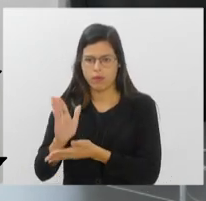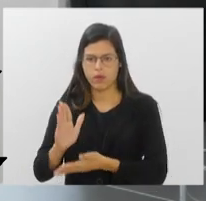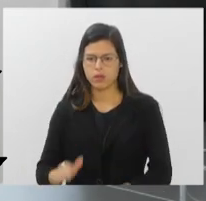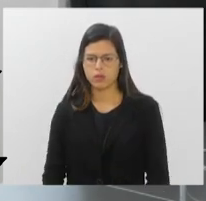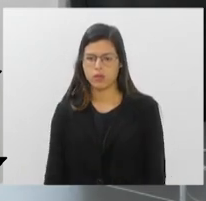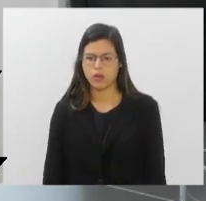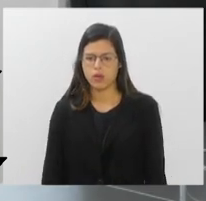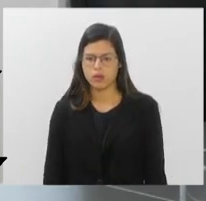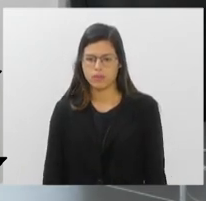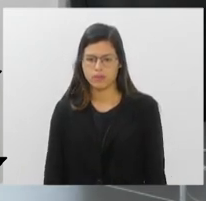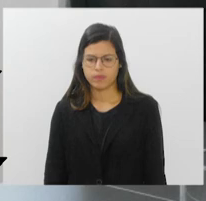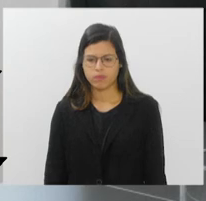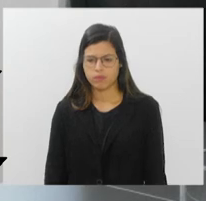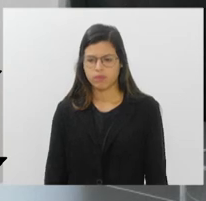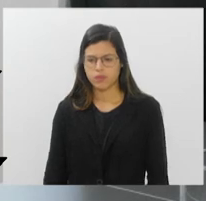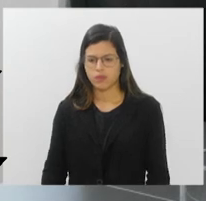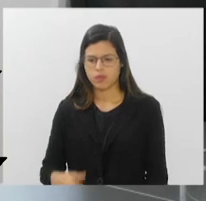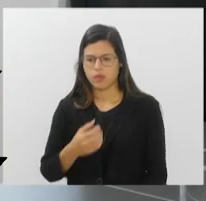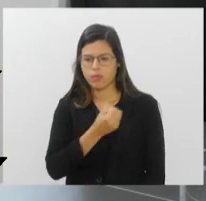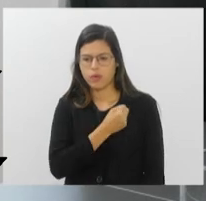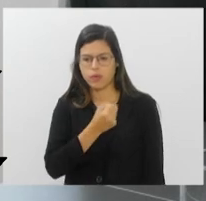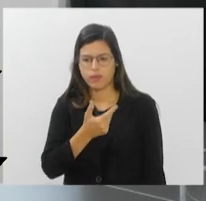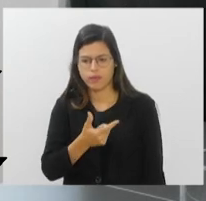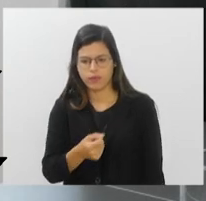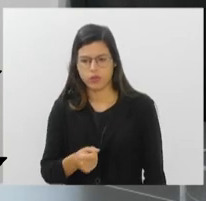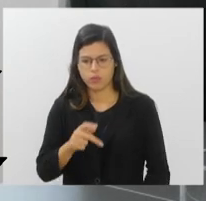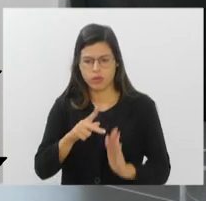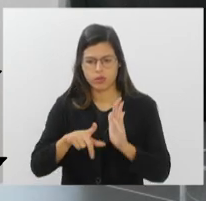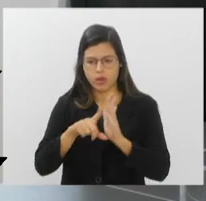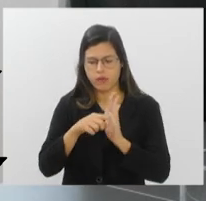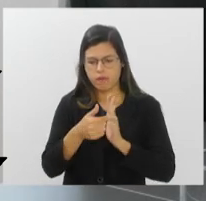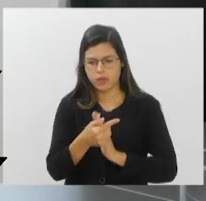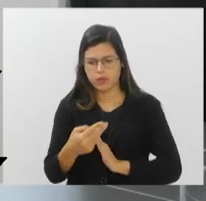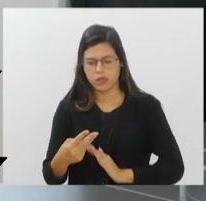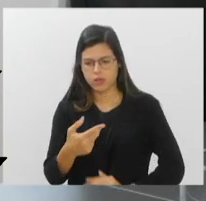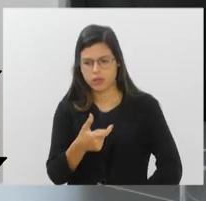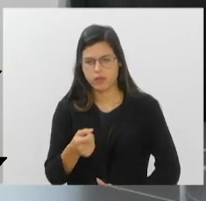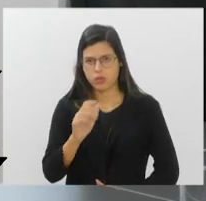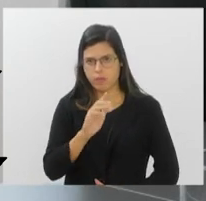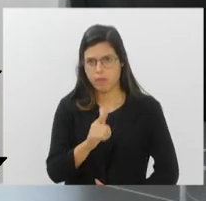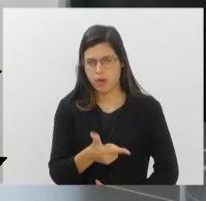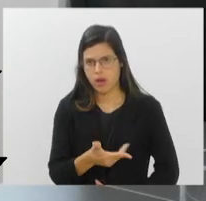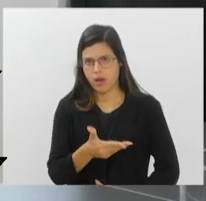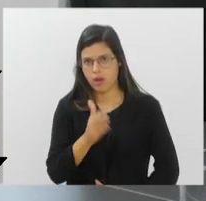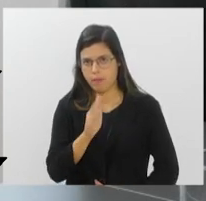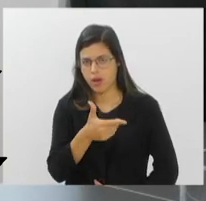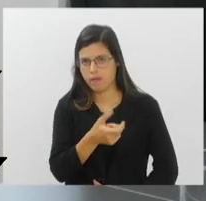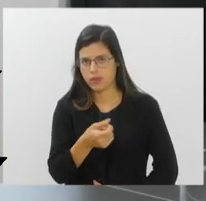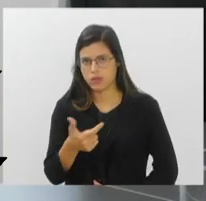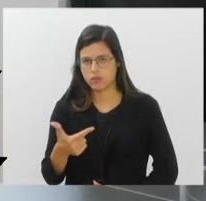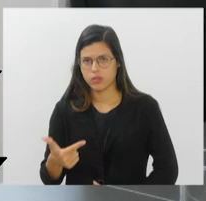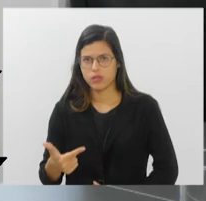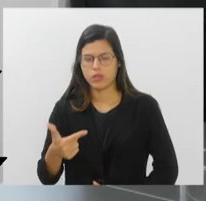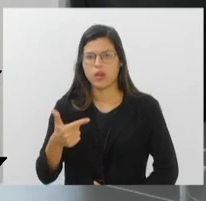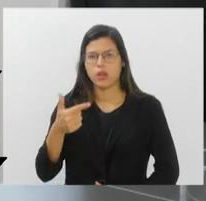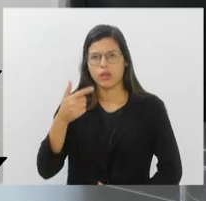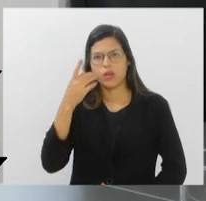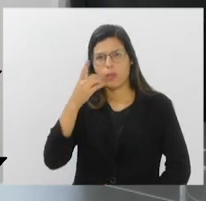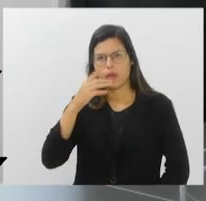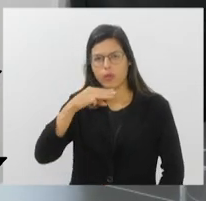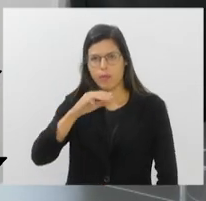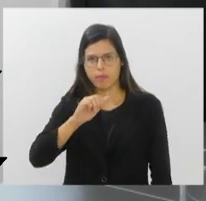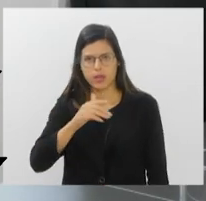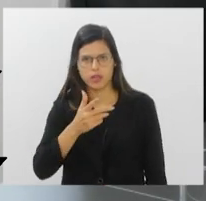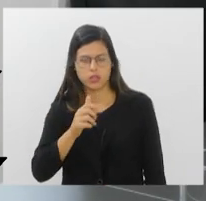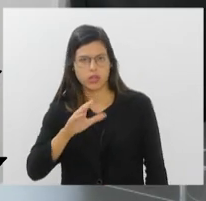Aprovado. 20 da pauta. Projeto de lei 2320 de 23, de autoria do deputado Renato Machado, que declara como patrimônio histórico, turístico e